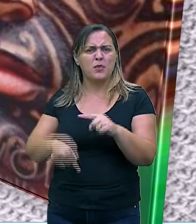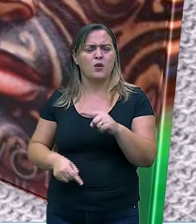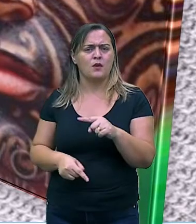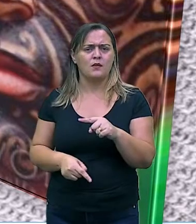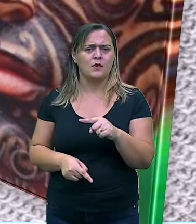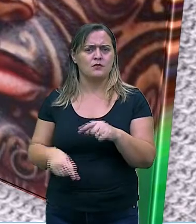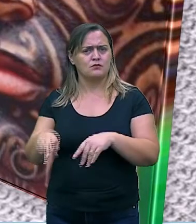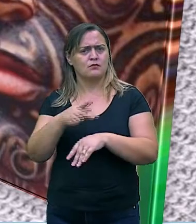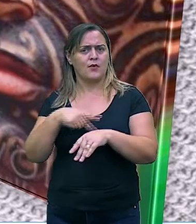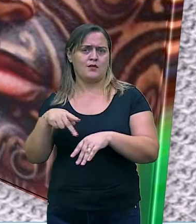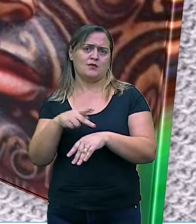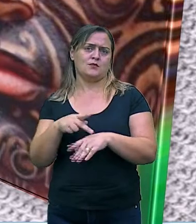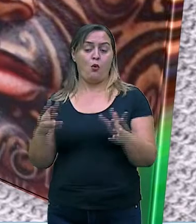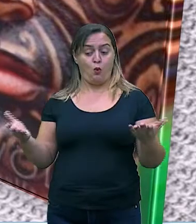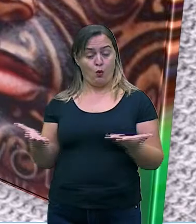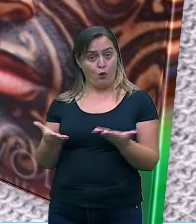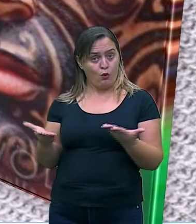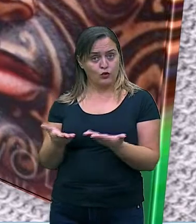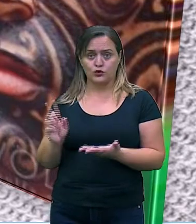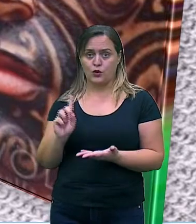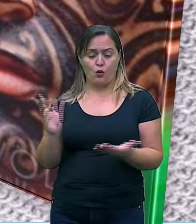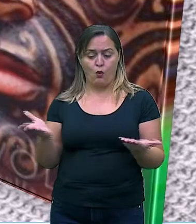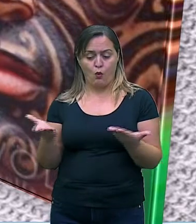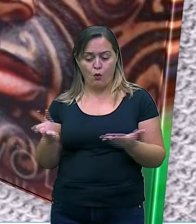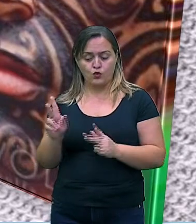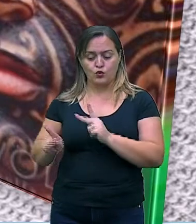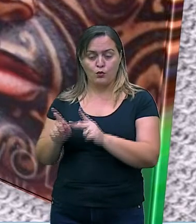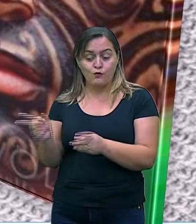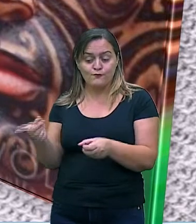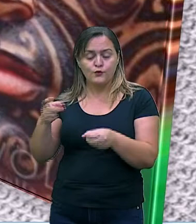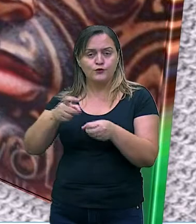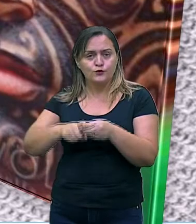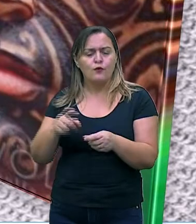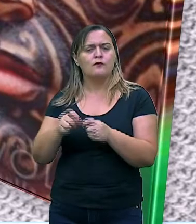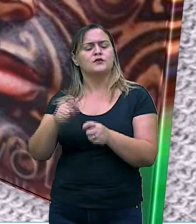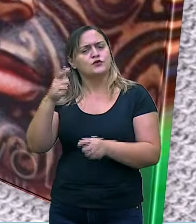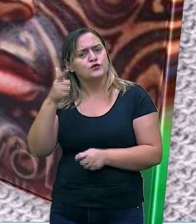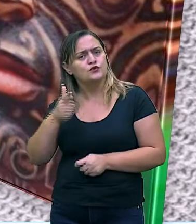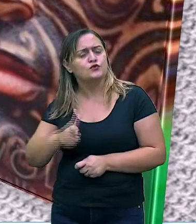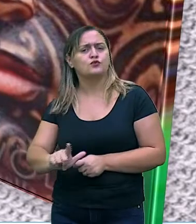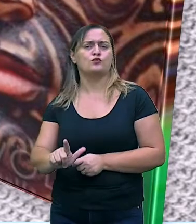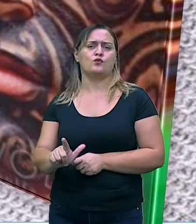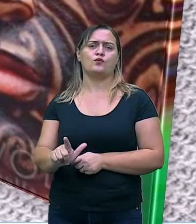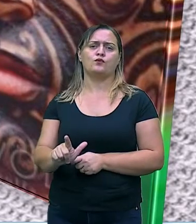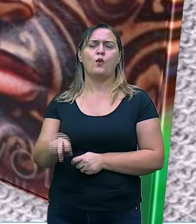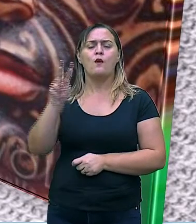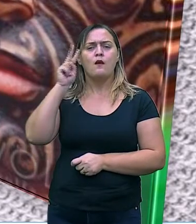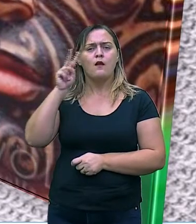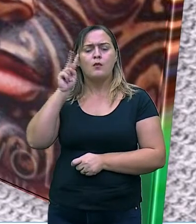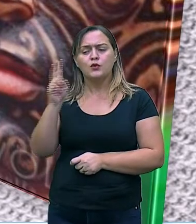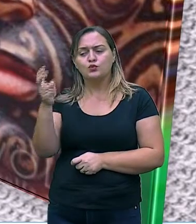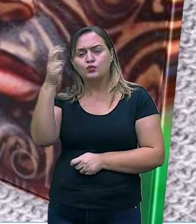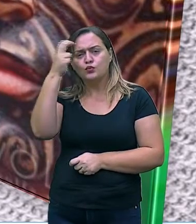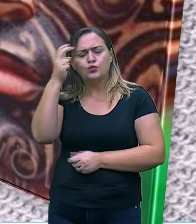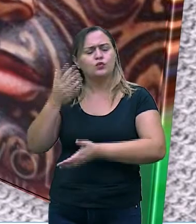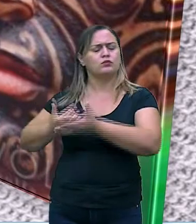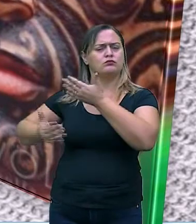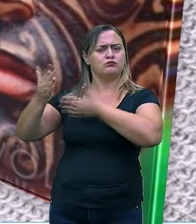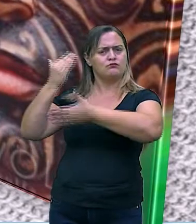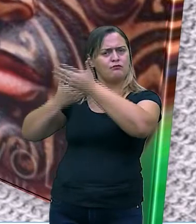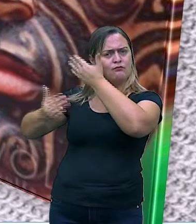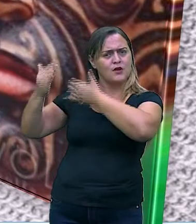Atualmente, porém, muitos maori voltaram a praticá-la, como demonstra a sua identificação com a cultura e também com os seus